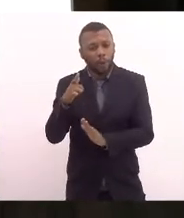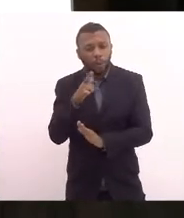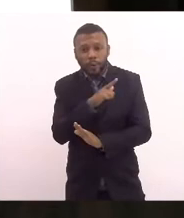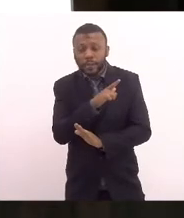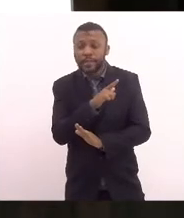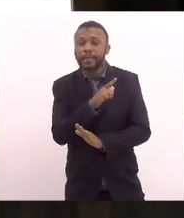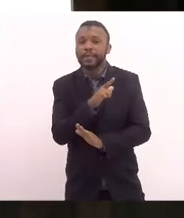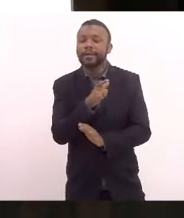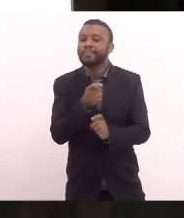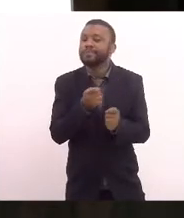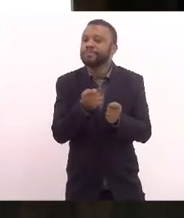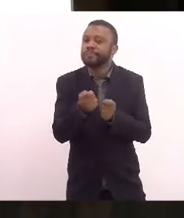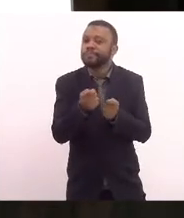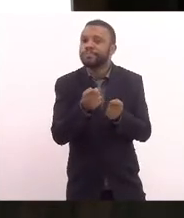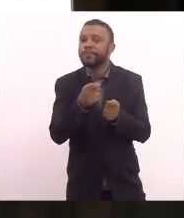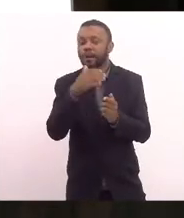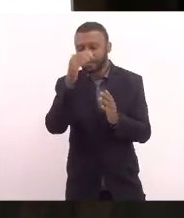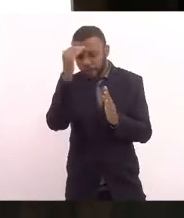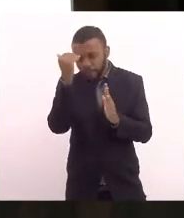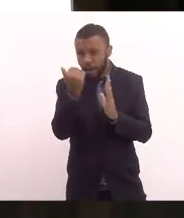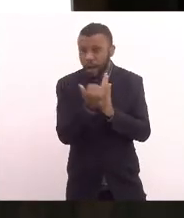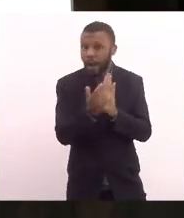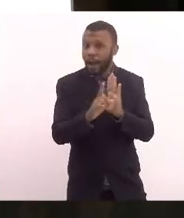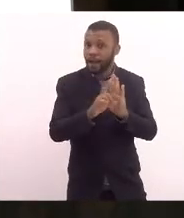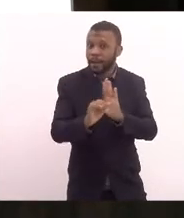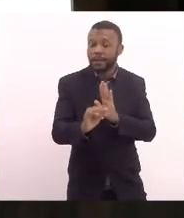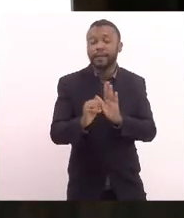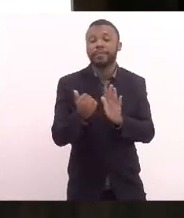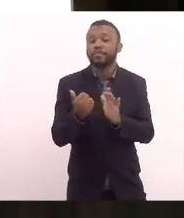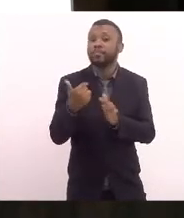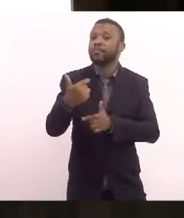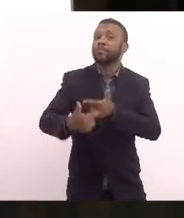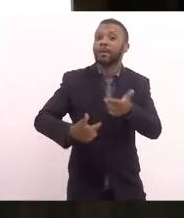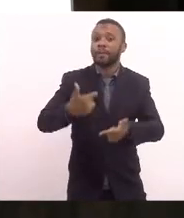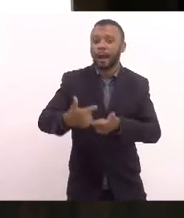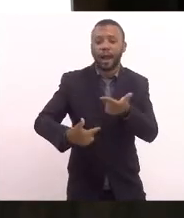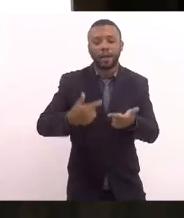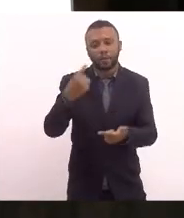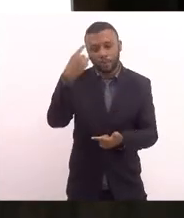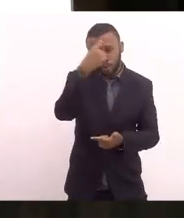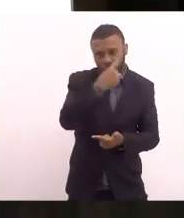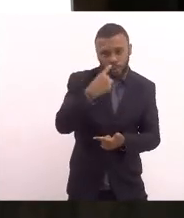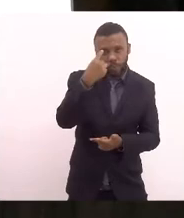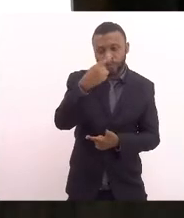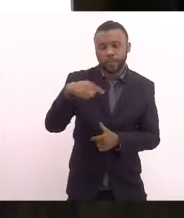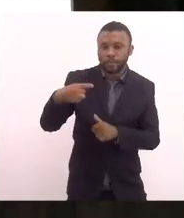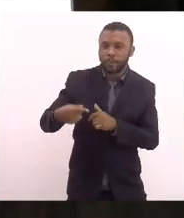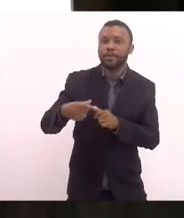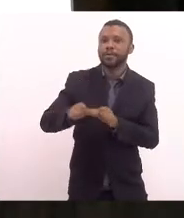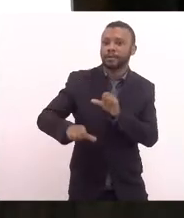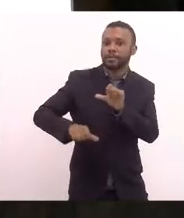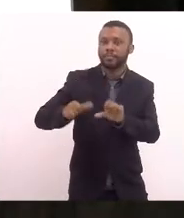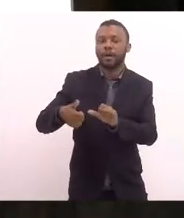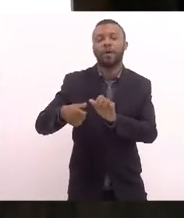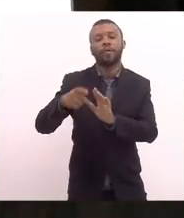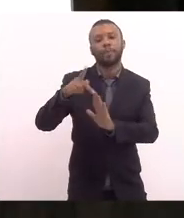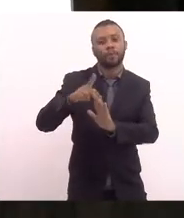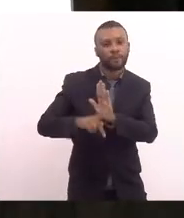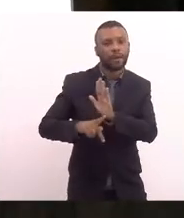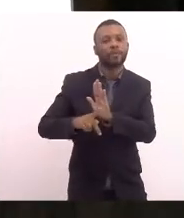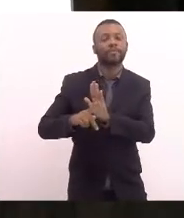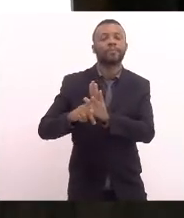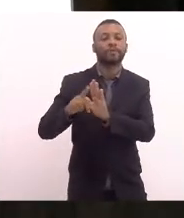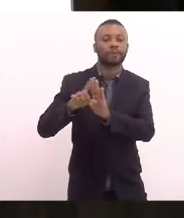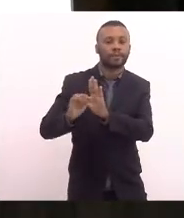somente com a lei da jornada de trabalho, que foi depois que se transformou o projeto da deputada Benedita